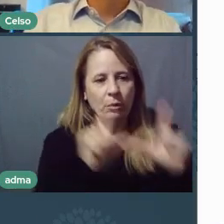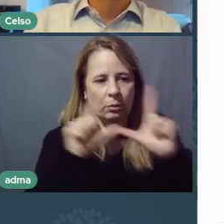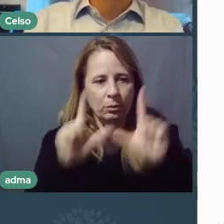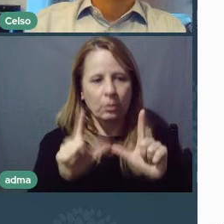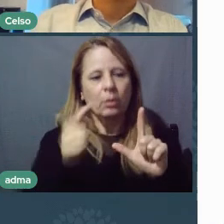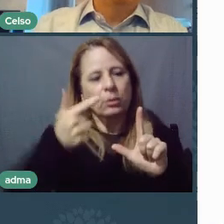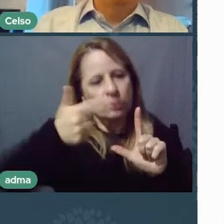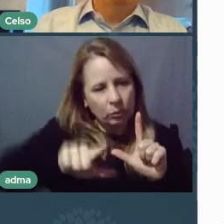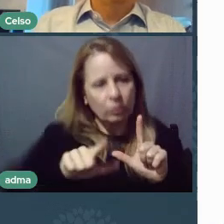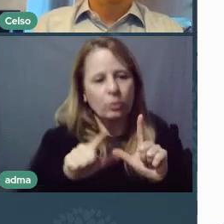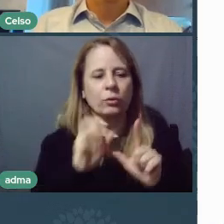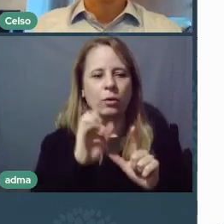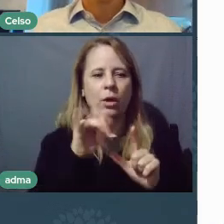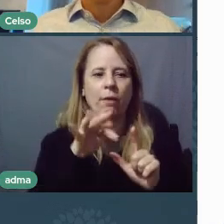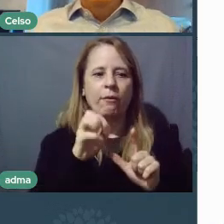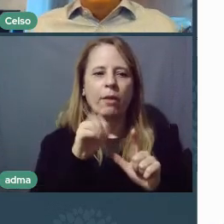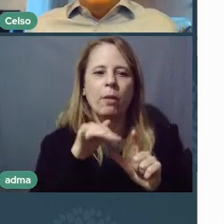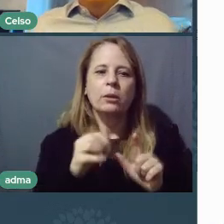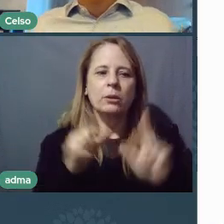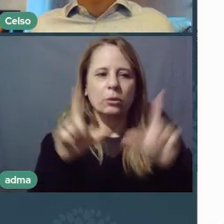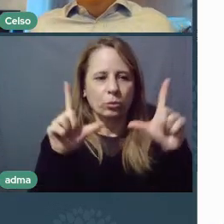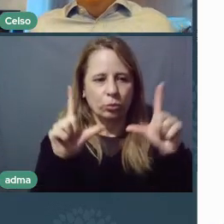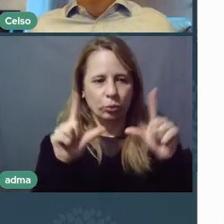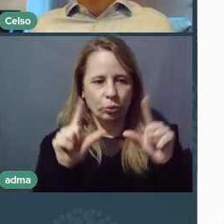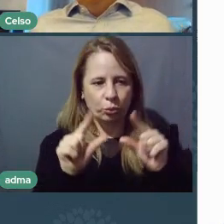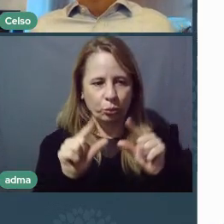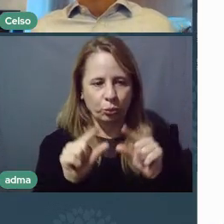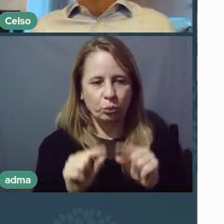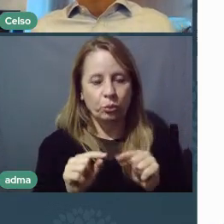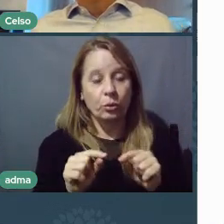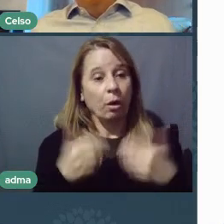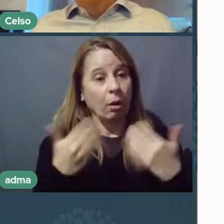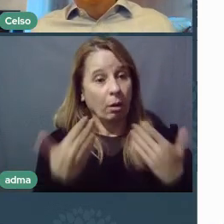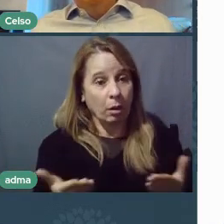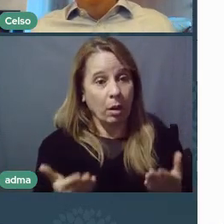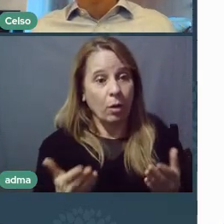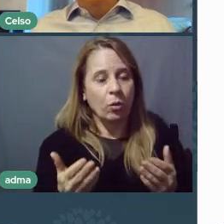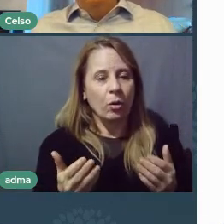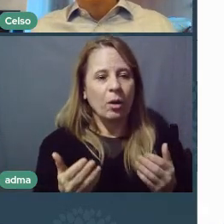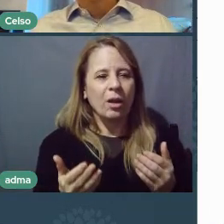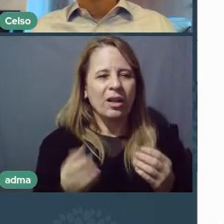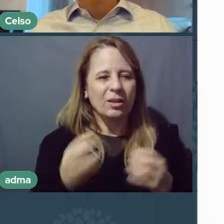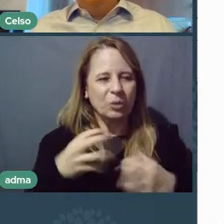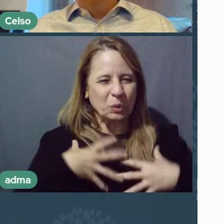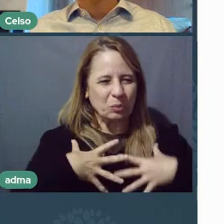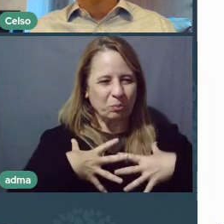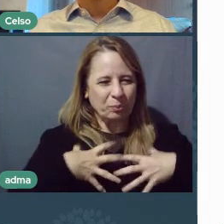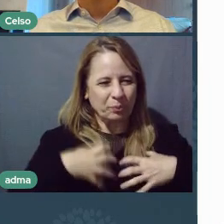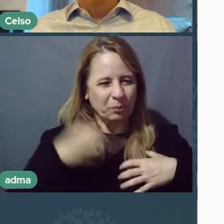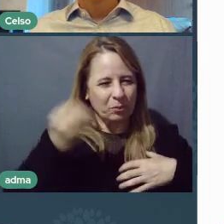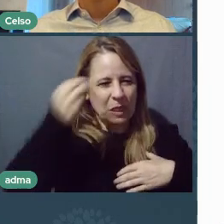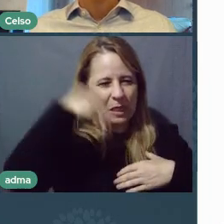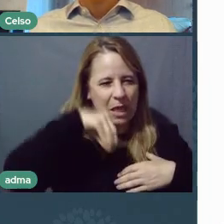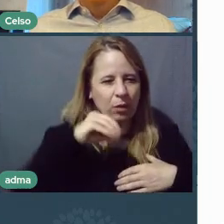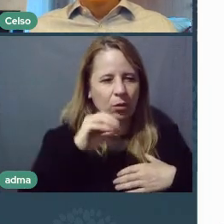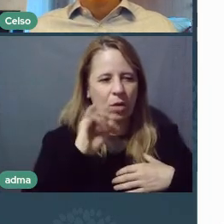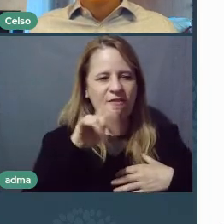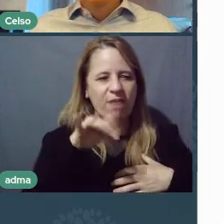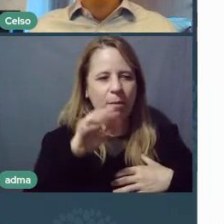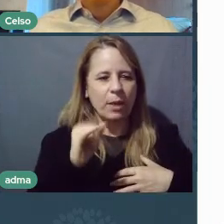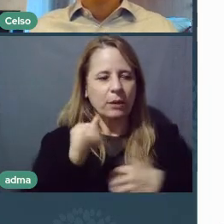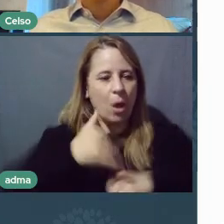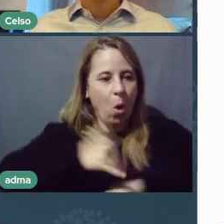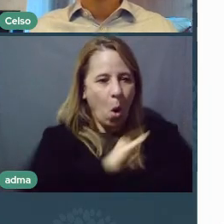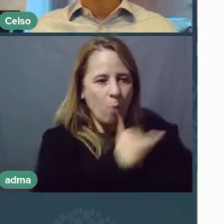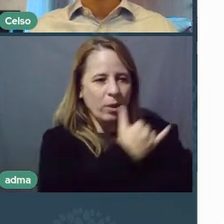muito mais, mostrando que todo aquele processo inflamatório que a gente falou antes da asma e obesidade, ela